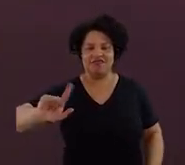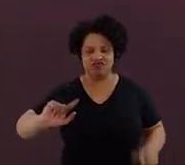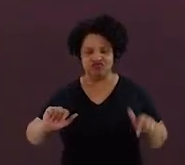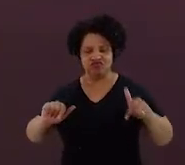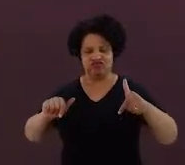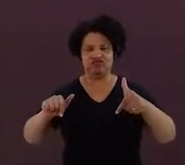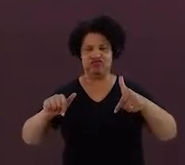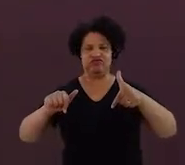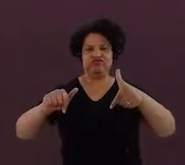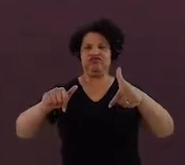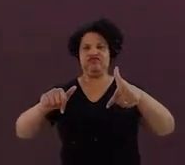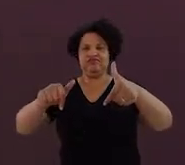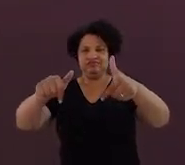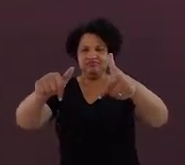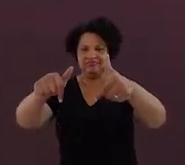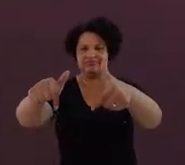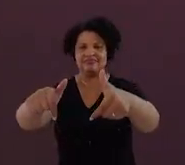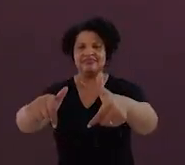torro, yo,